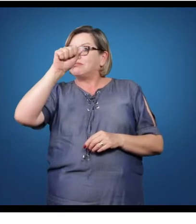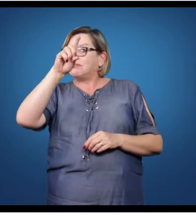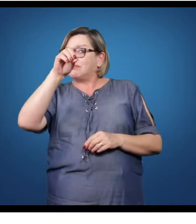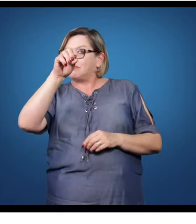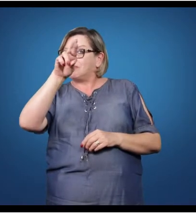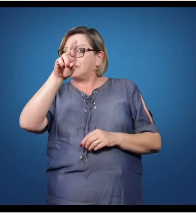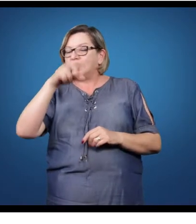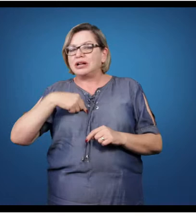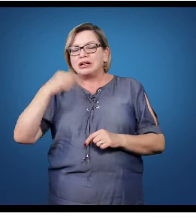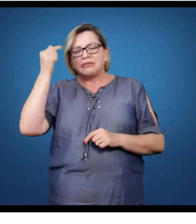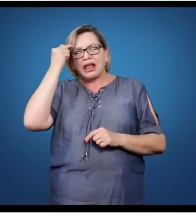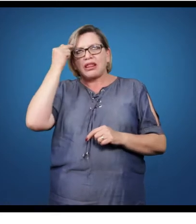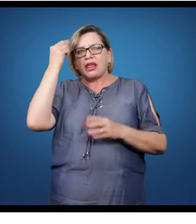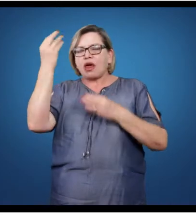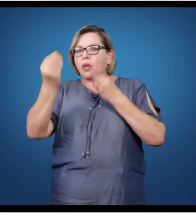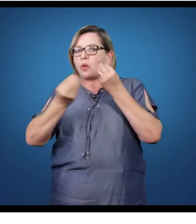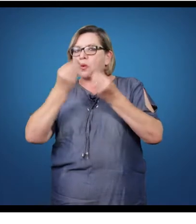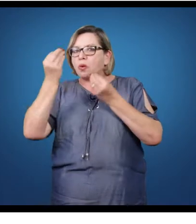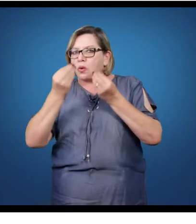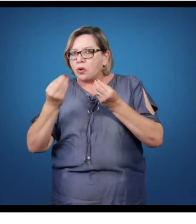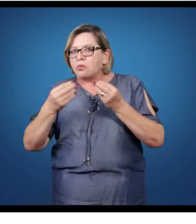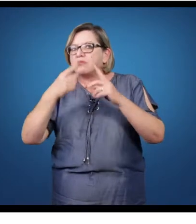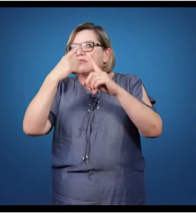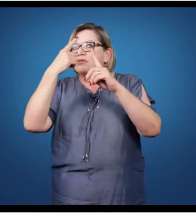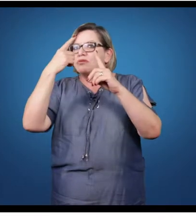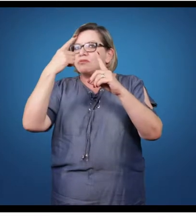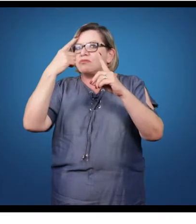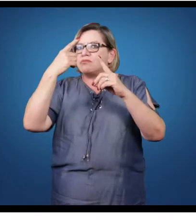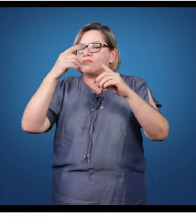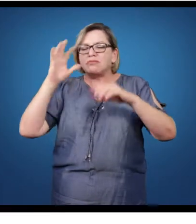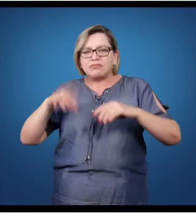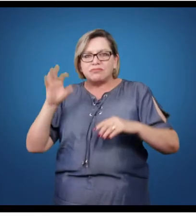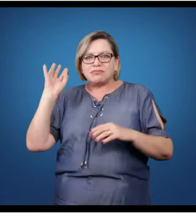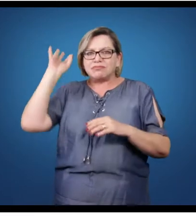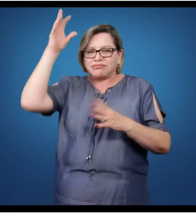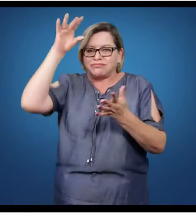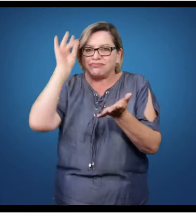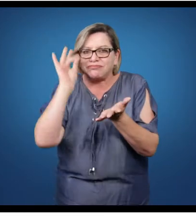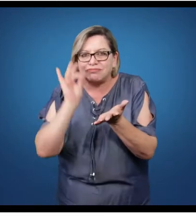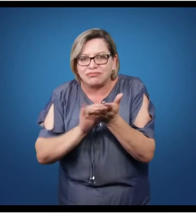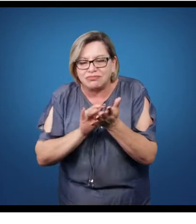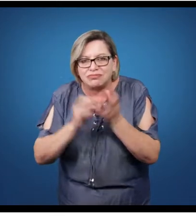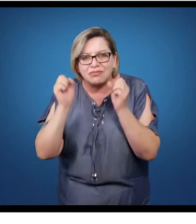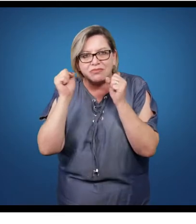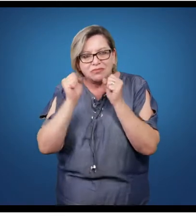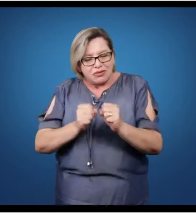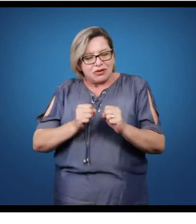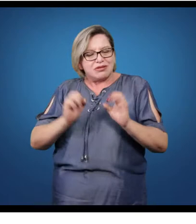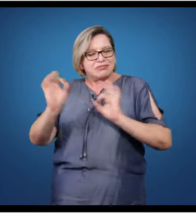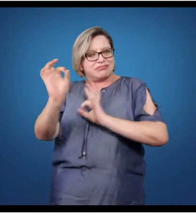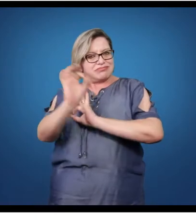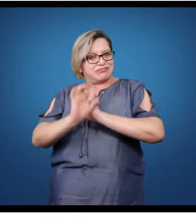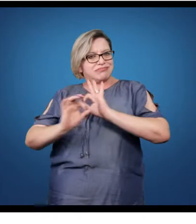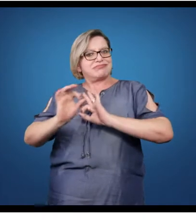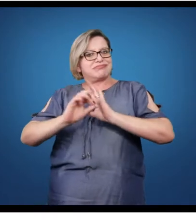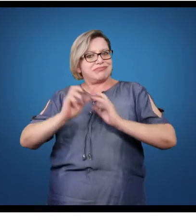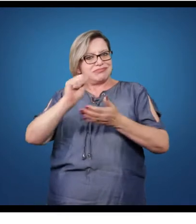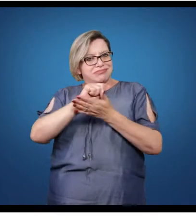pensando nas posições podem distribuir colocar elementos para incrementar a atividade